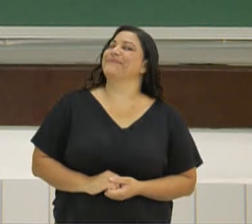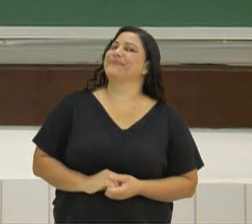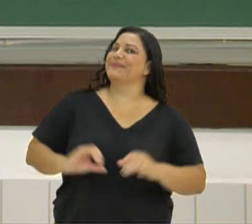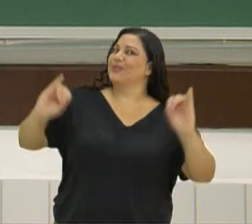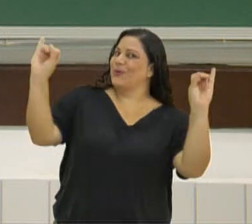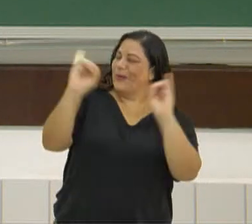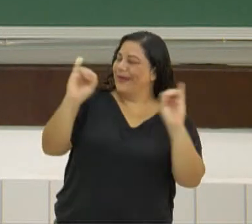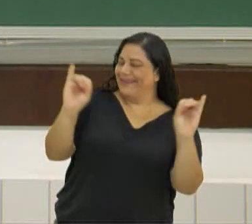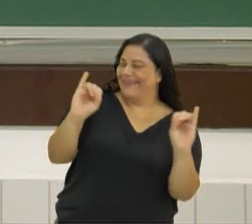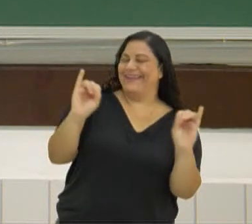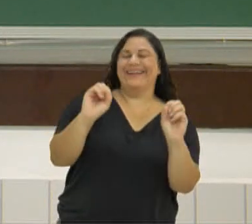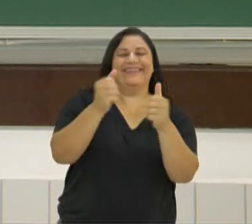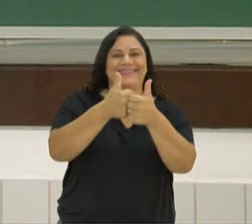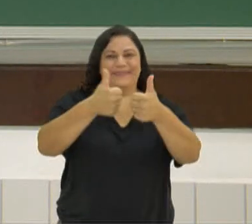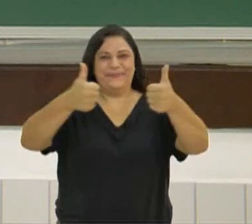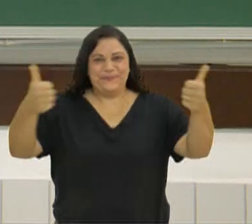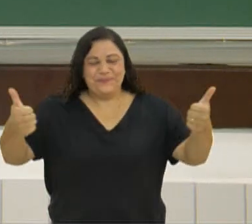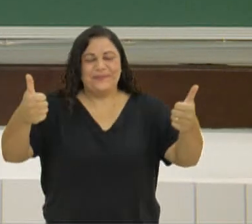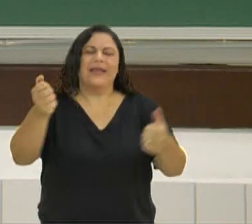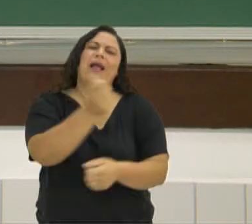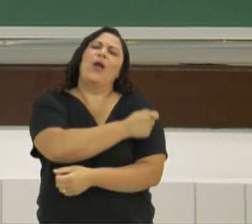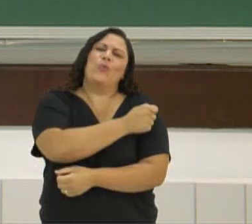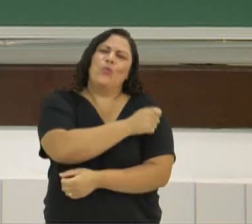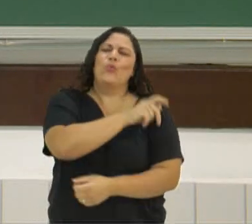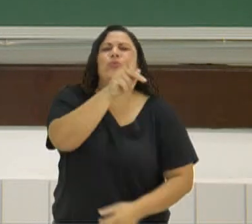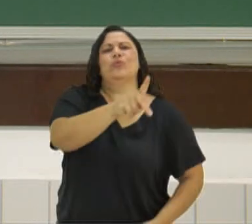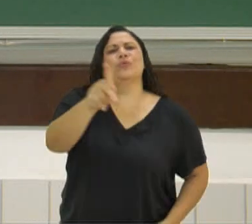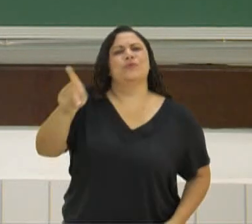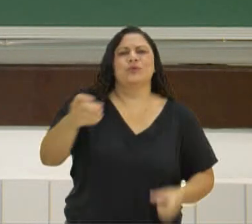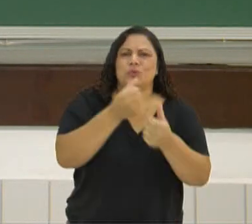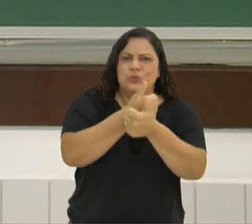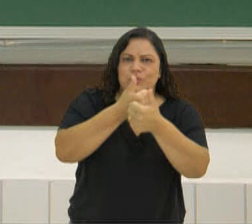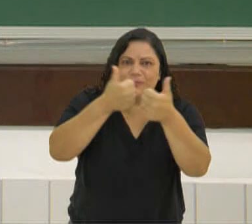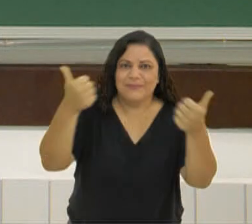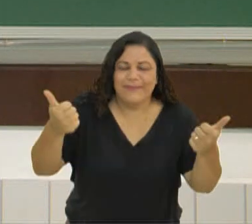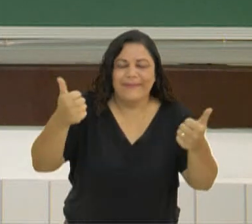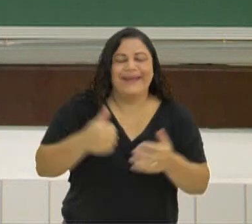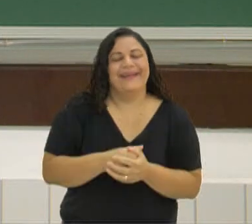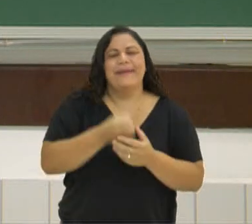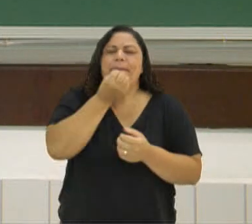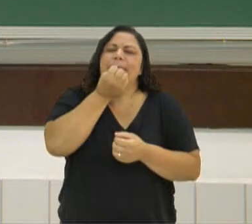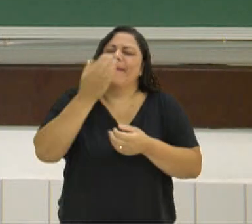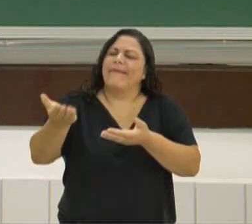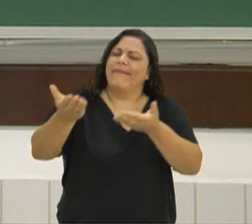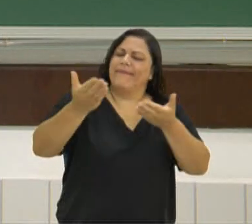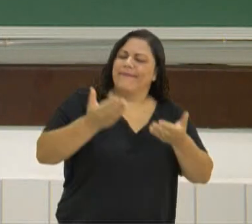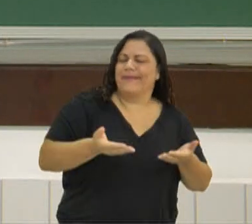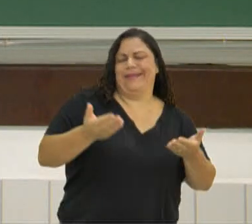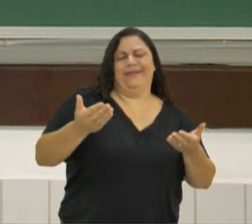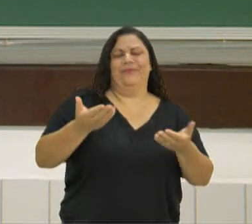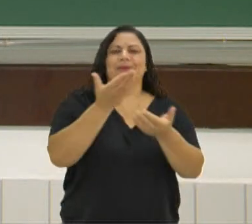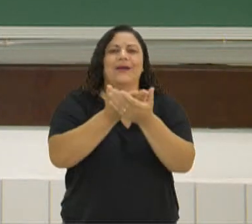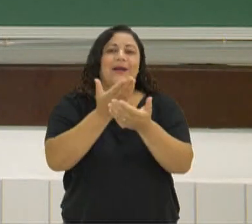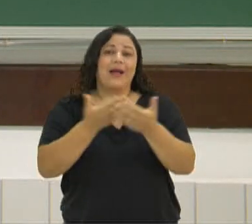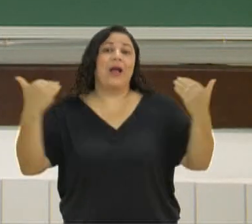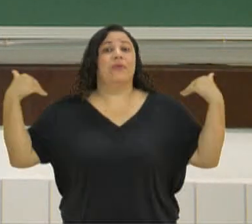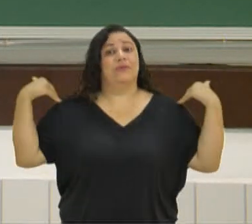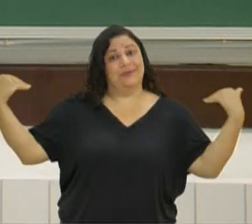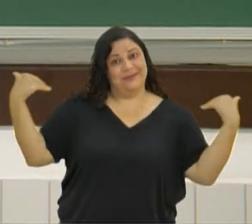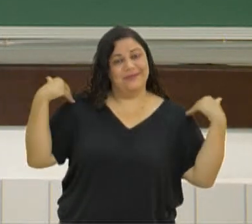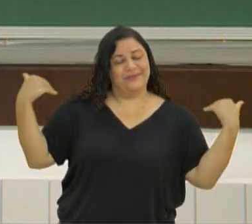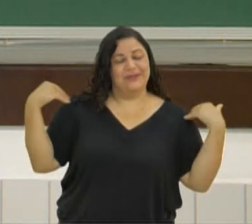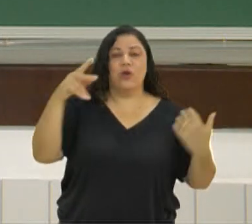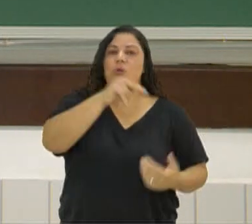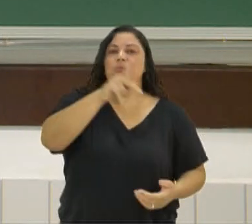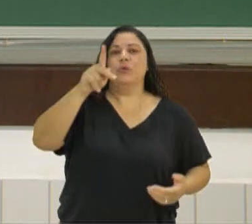Olá, alunos! Olá, professores! Tudo bem com vocês? Sejam bem-vindos a mais uma aula de Educação Física. Eu sou o professor Giovano e hoje nós vamos